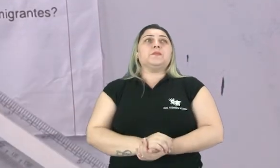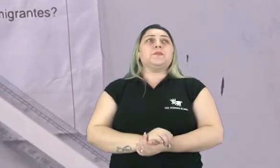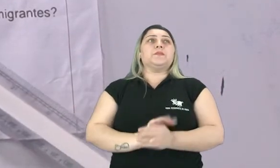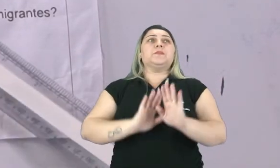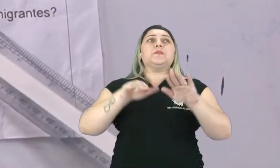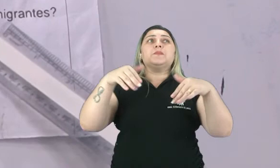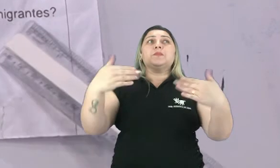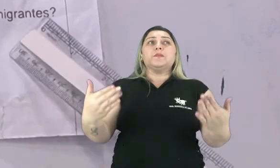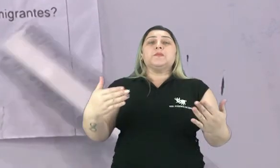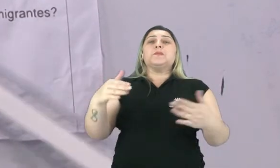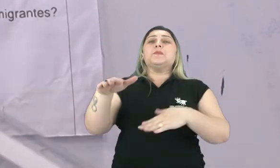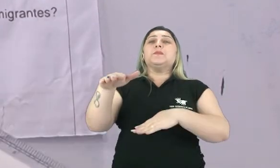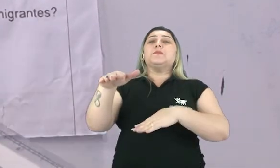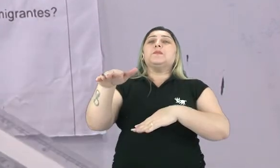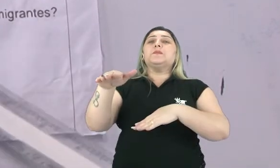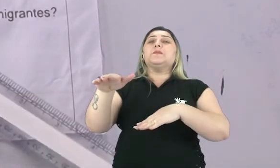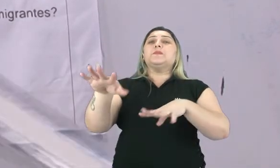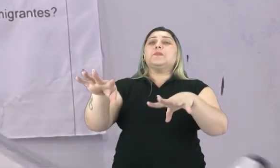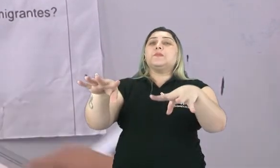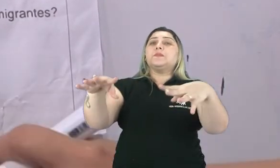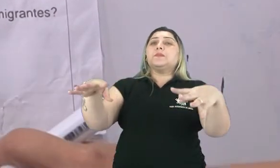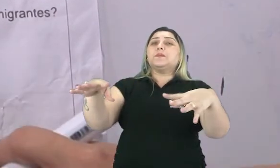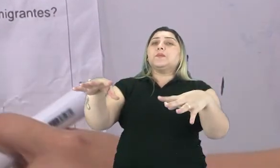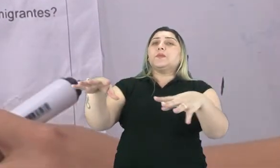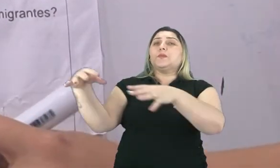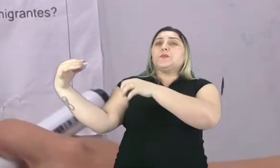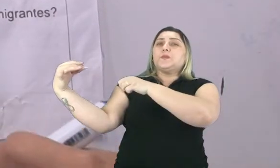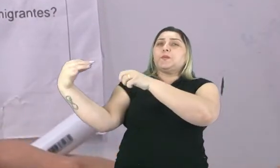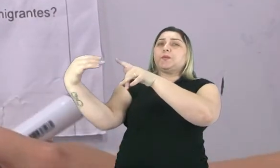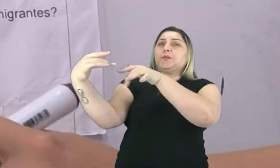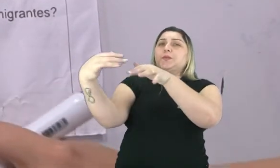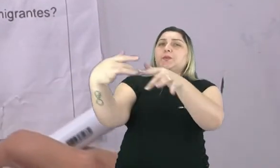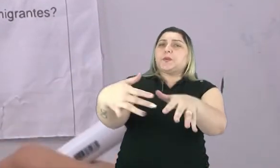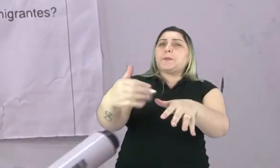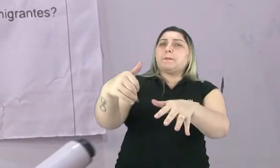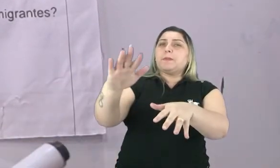qual região atraía mais migrantes? A região centro-oeste, que é essa aqui, ó.